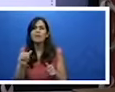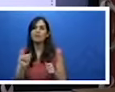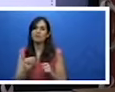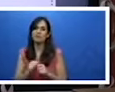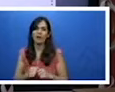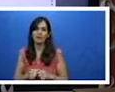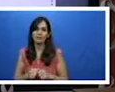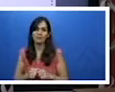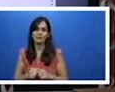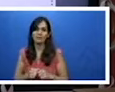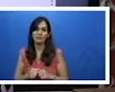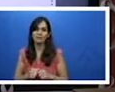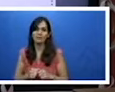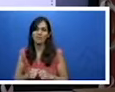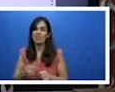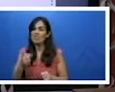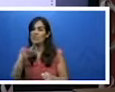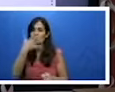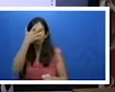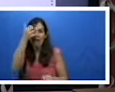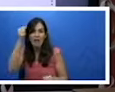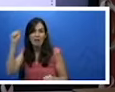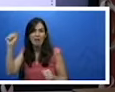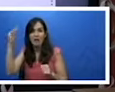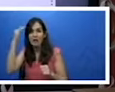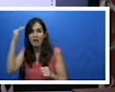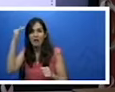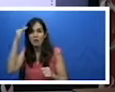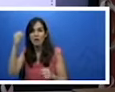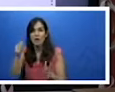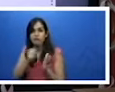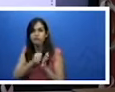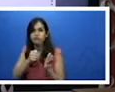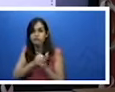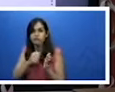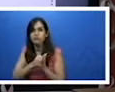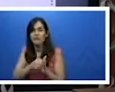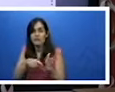um caso não lhe saía da cabeça. Começou a investigar.